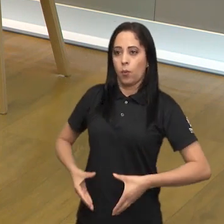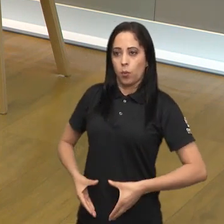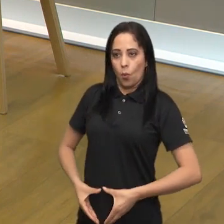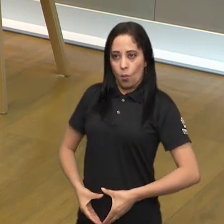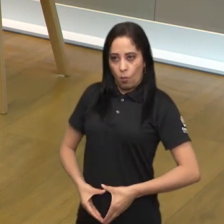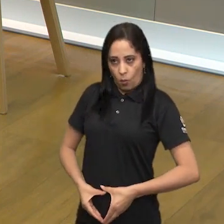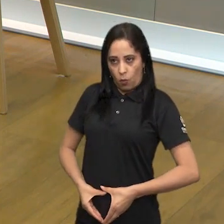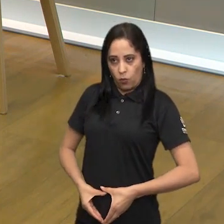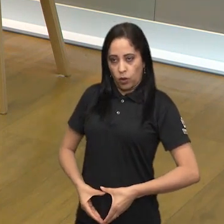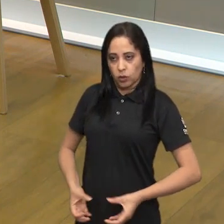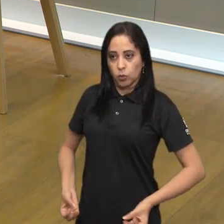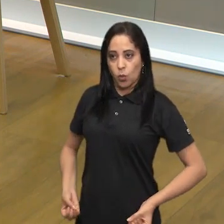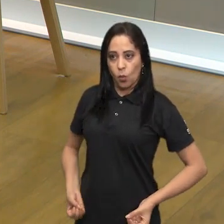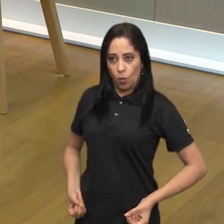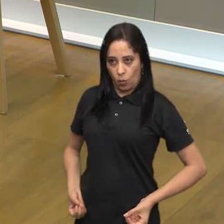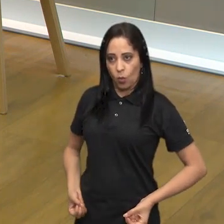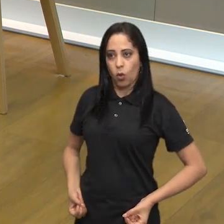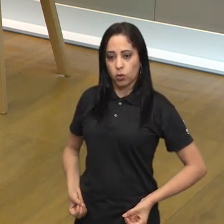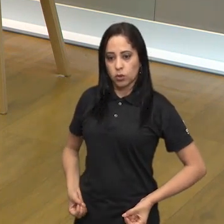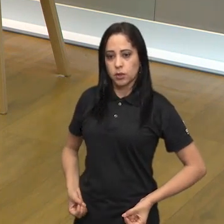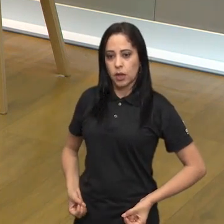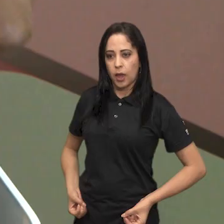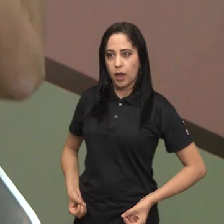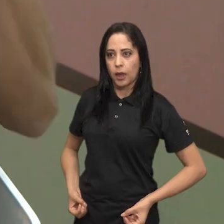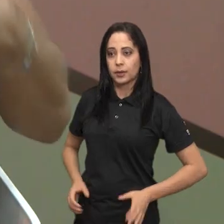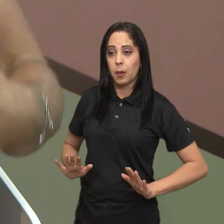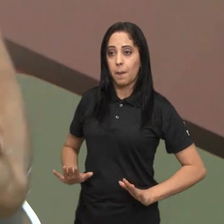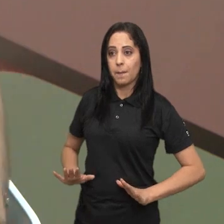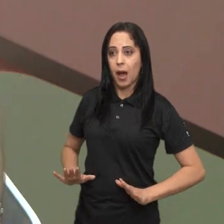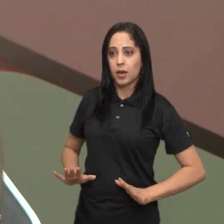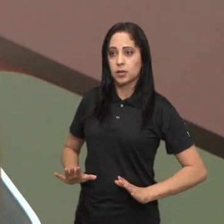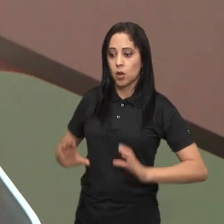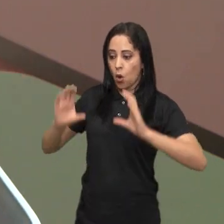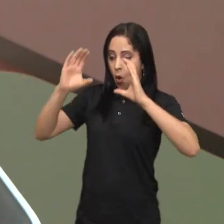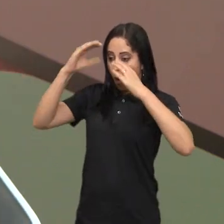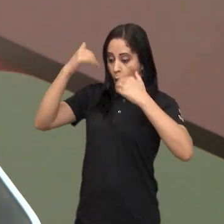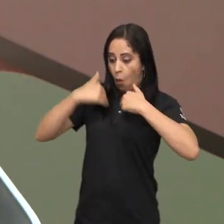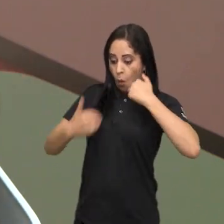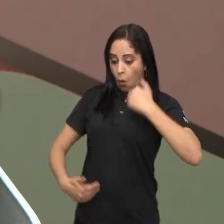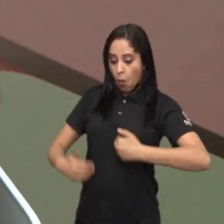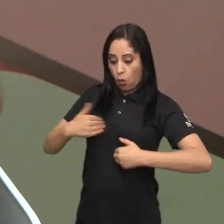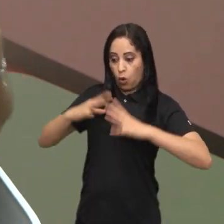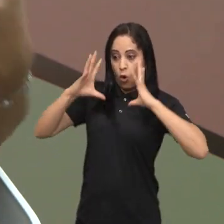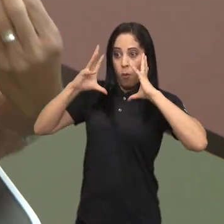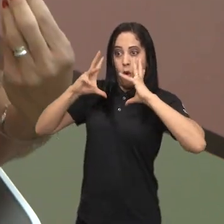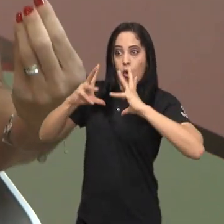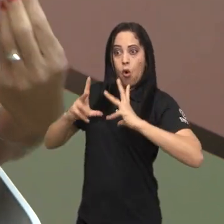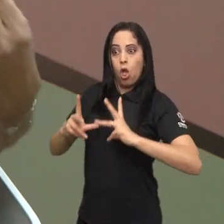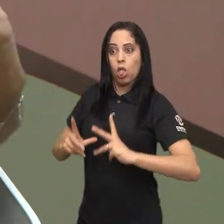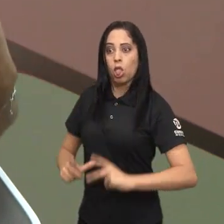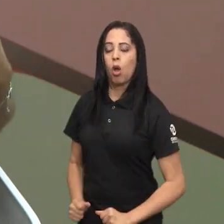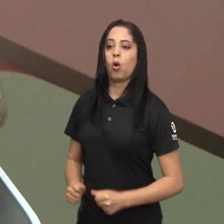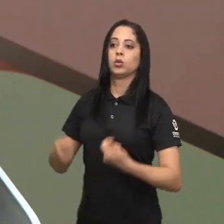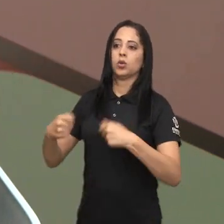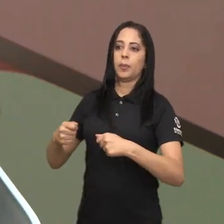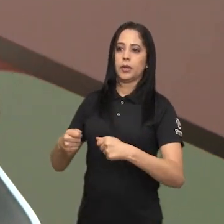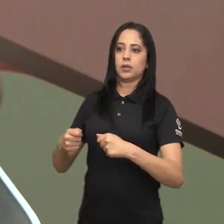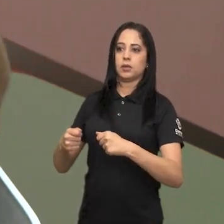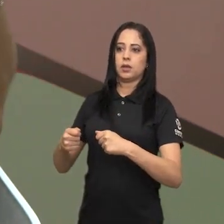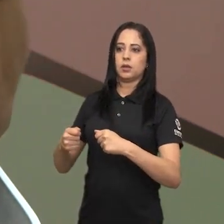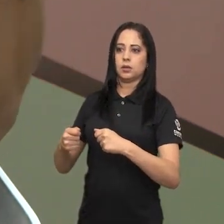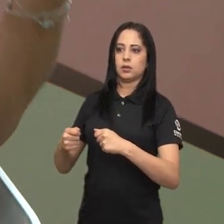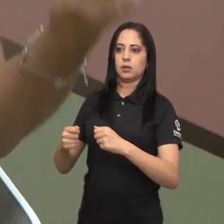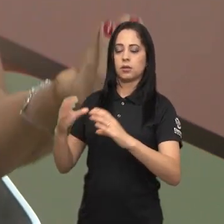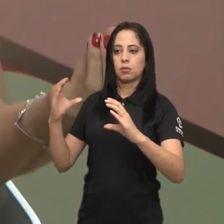dos ovários, é uma parte que faz parte de um todo. E a gente tem que pensar que tem que controlar a